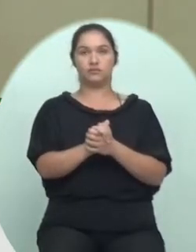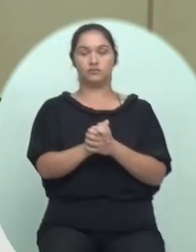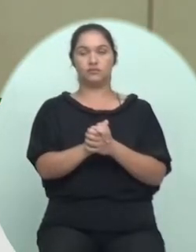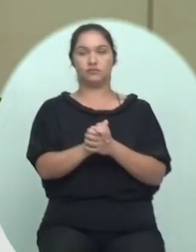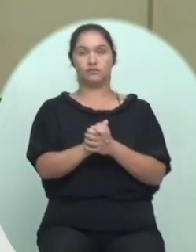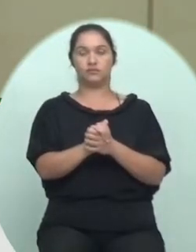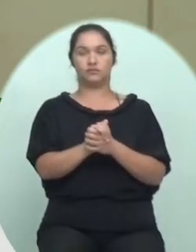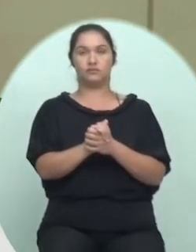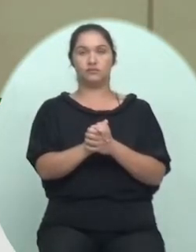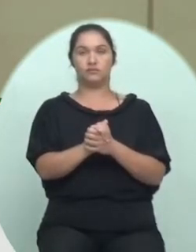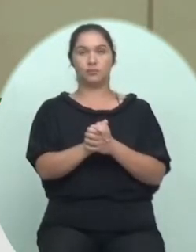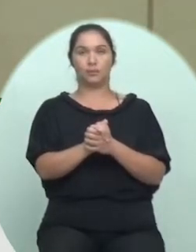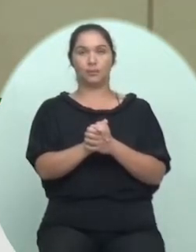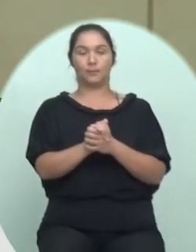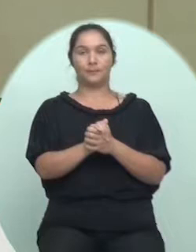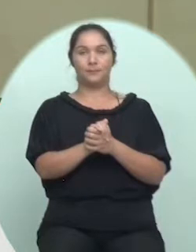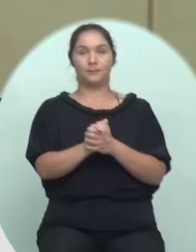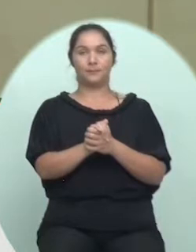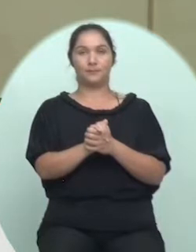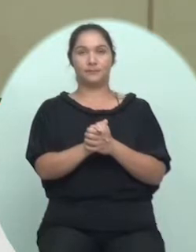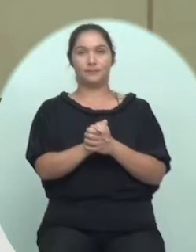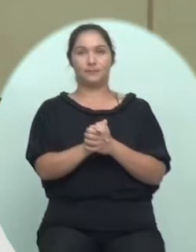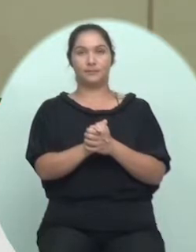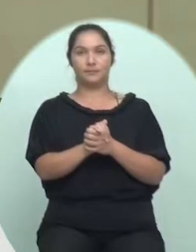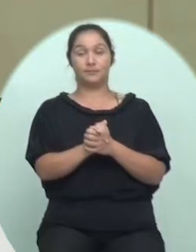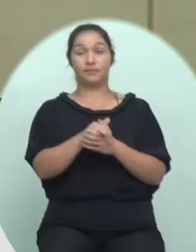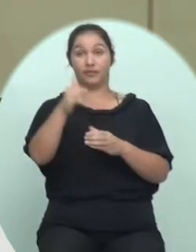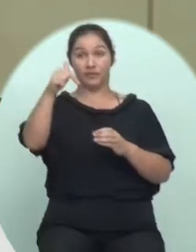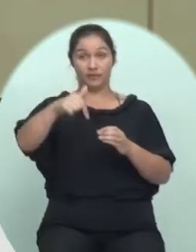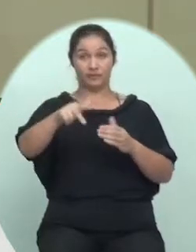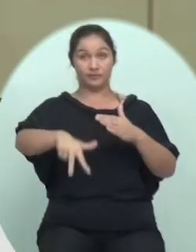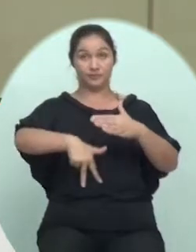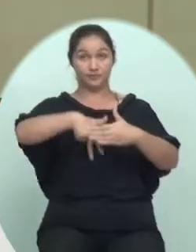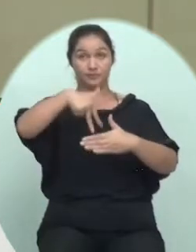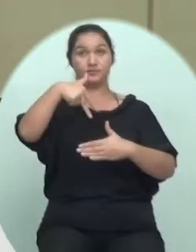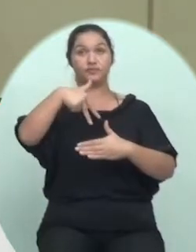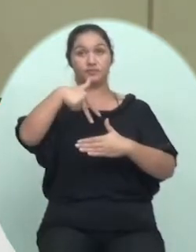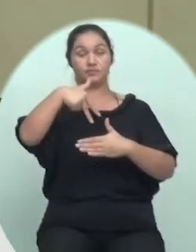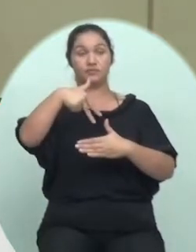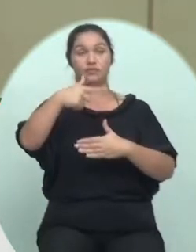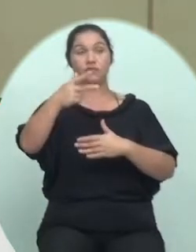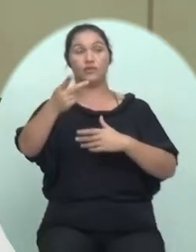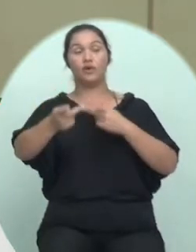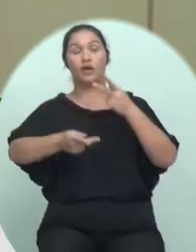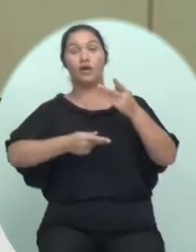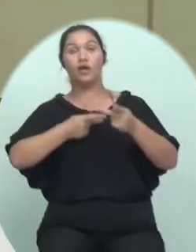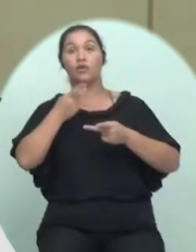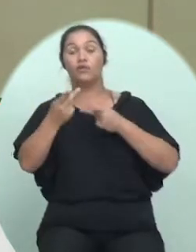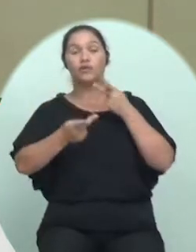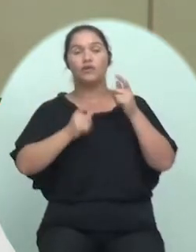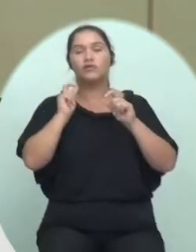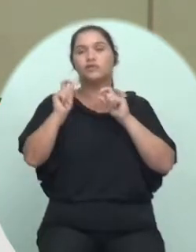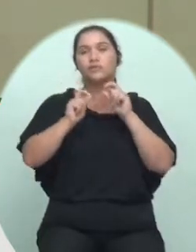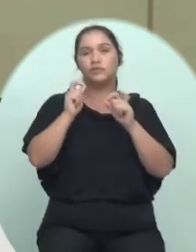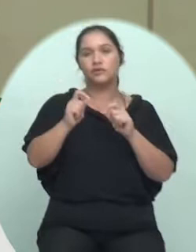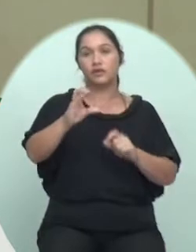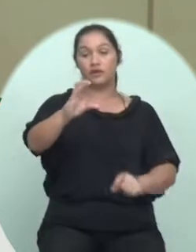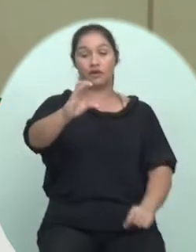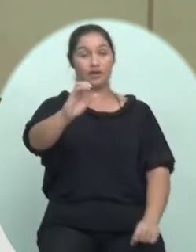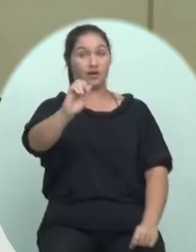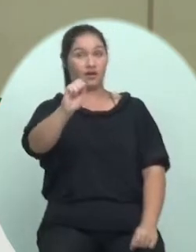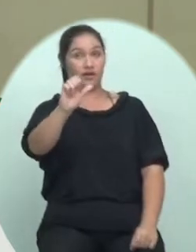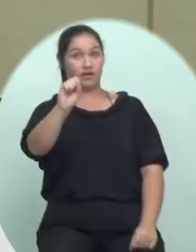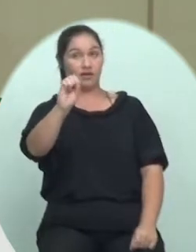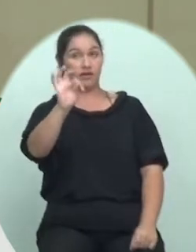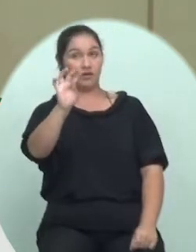animais. Foi levantado aqui essa questão da chipagem, castragem, mas essas